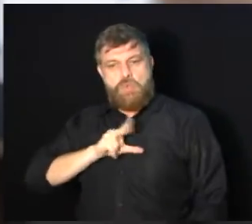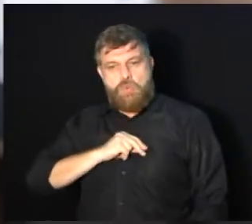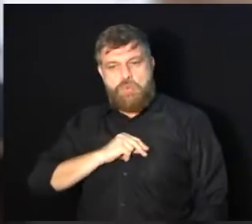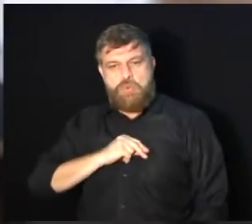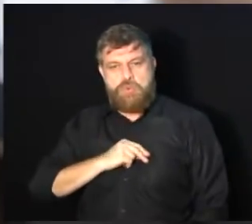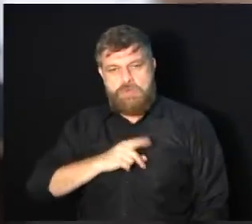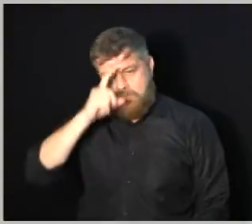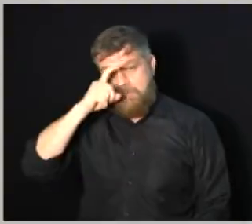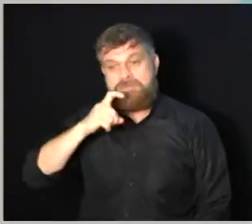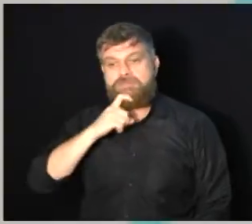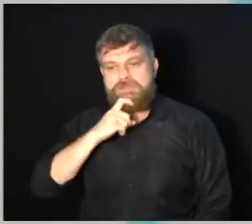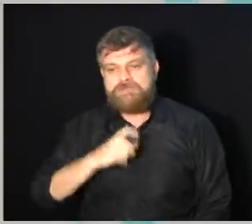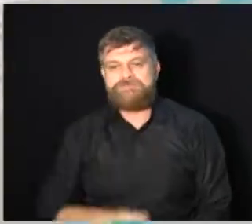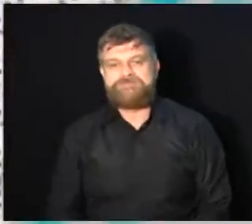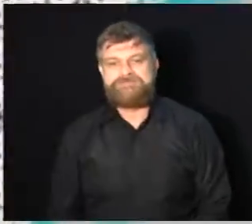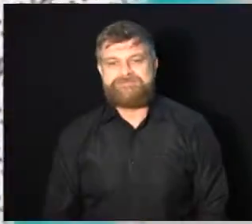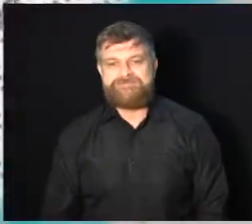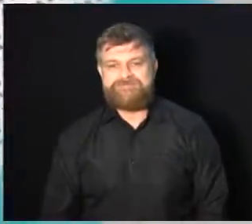disciplina.